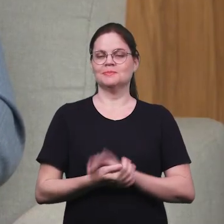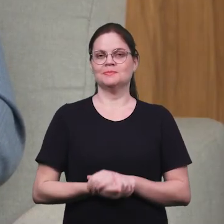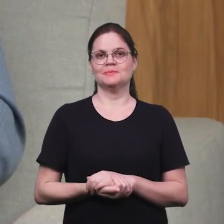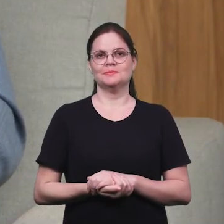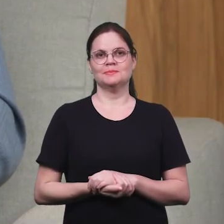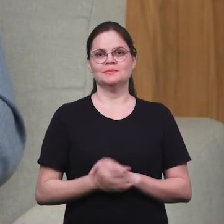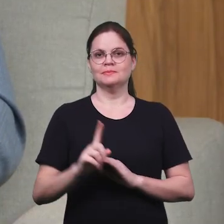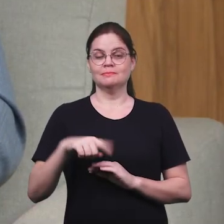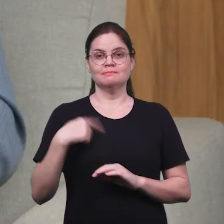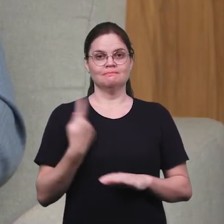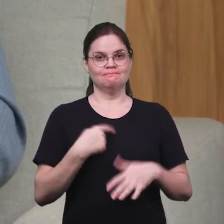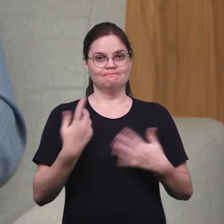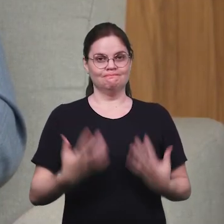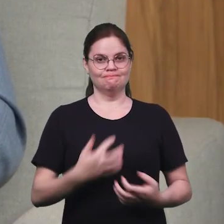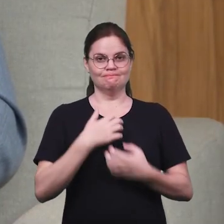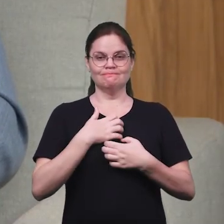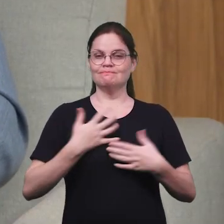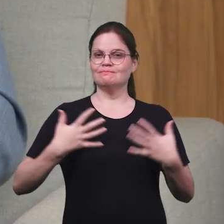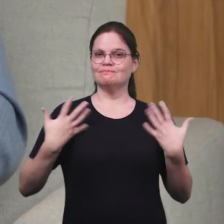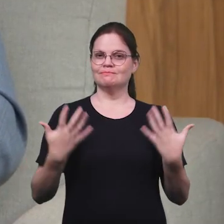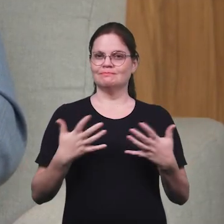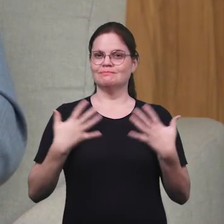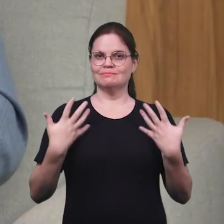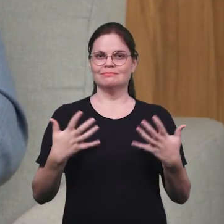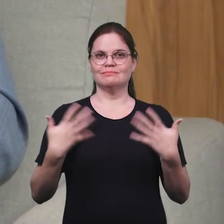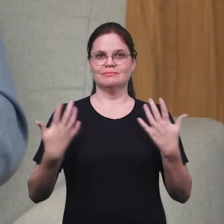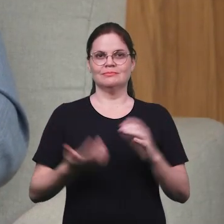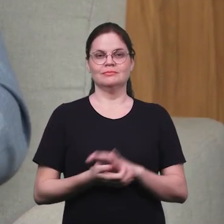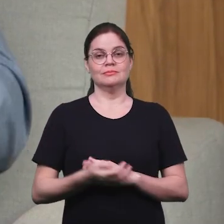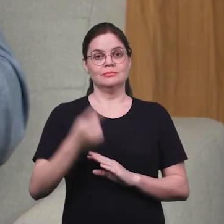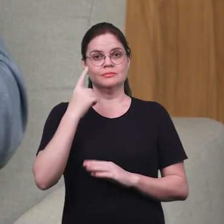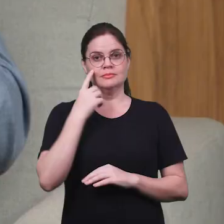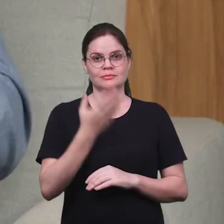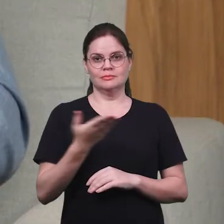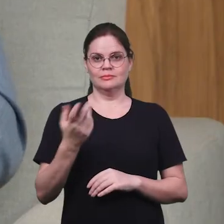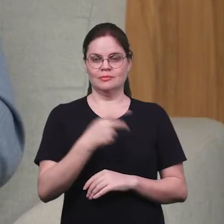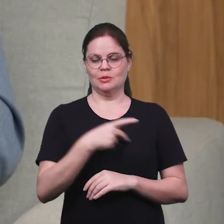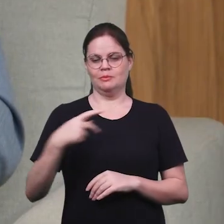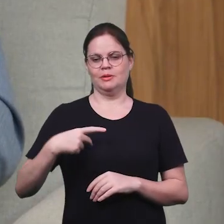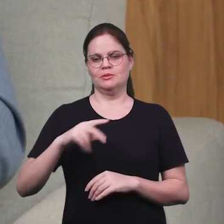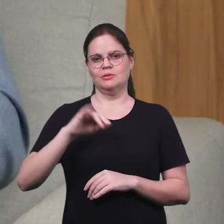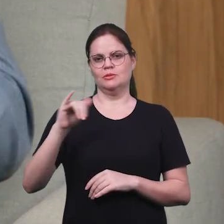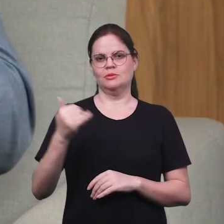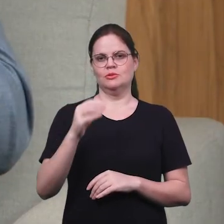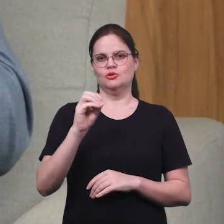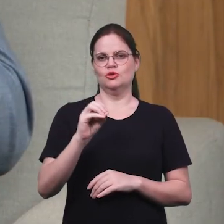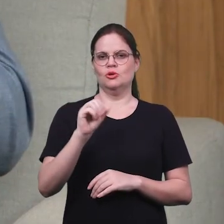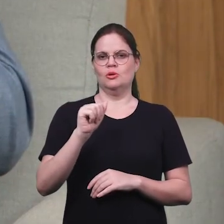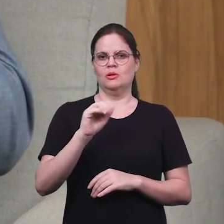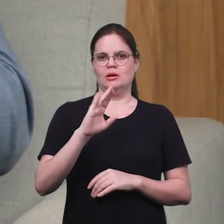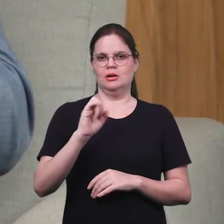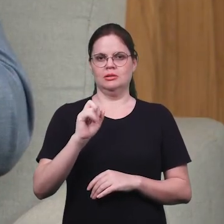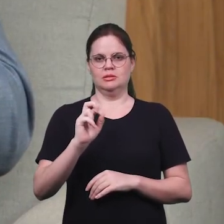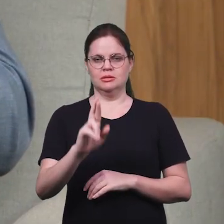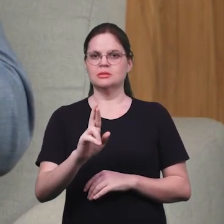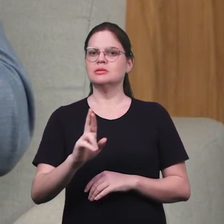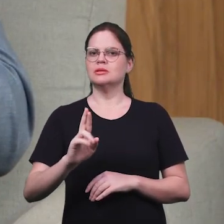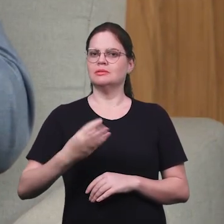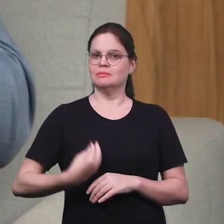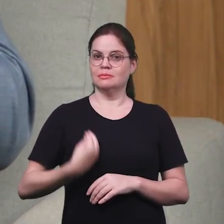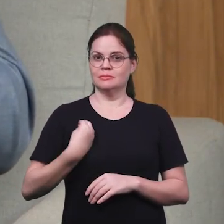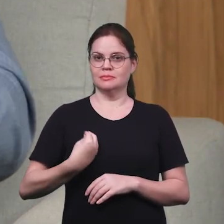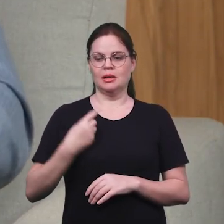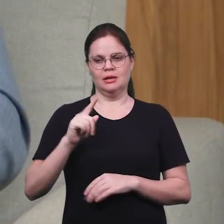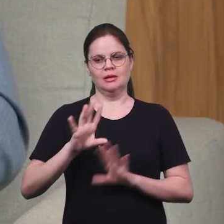Deus. Nos alegramos aqui com a participação do pastor Joaci. Ele é da classe de idosos também,